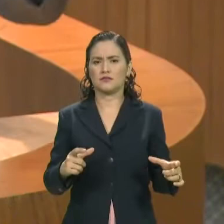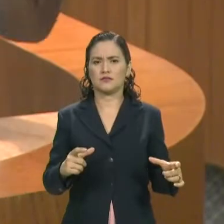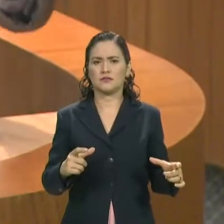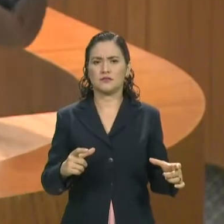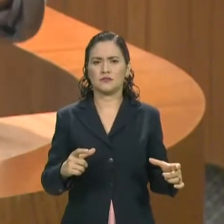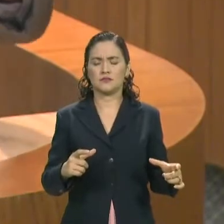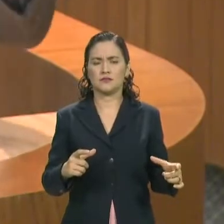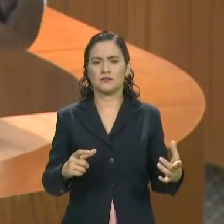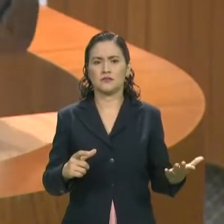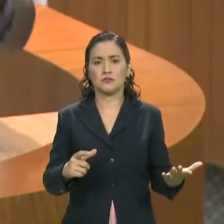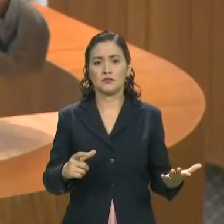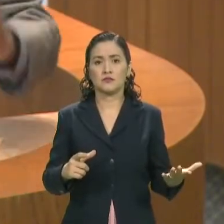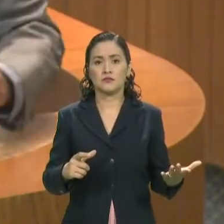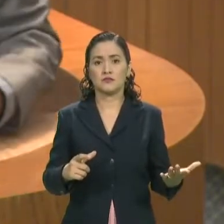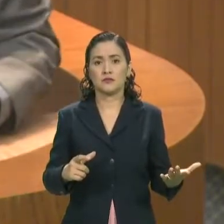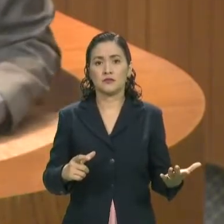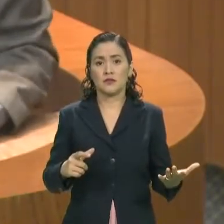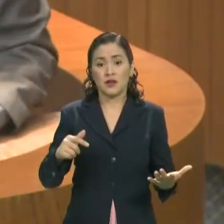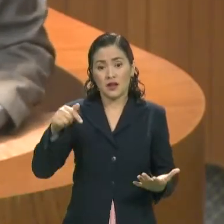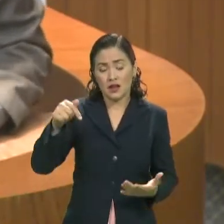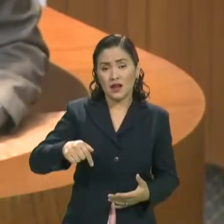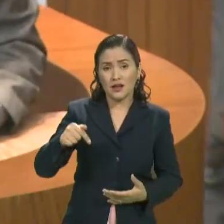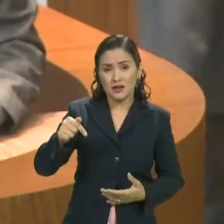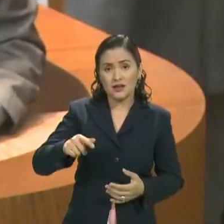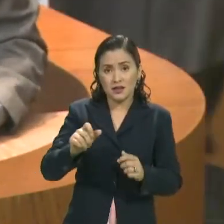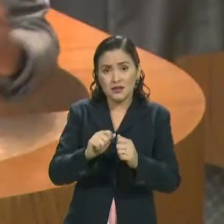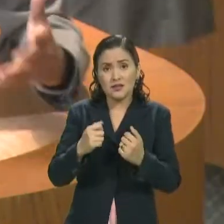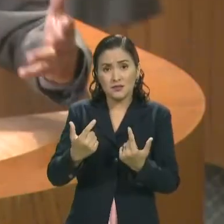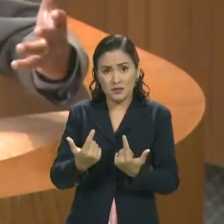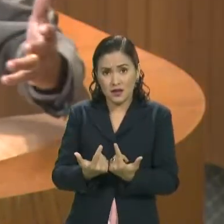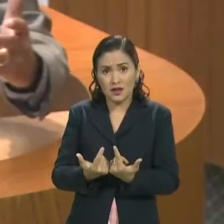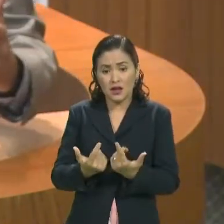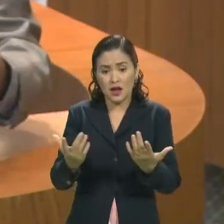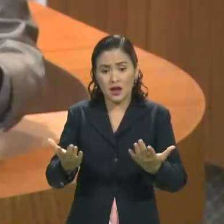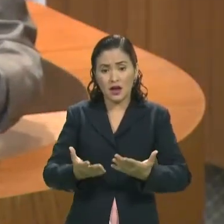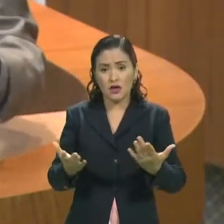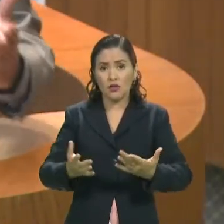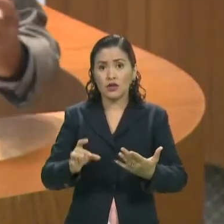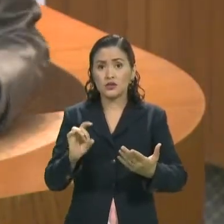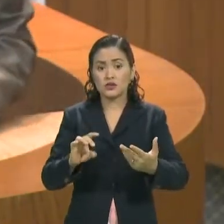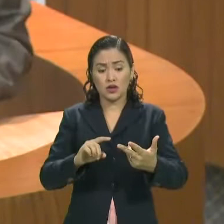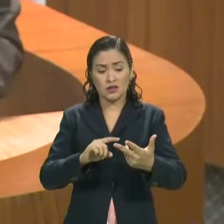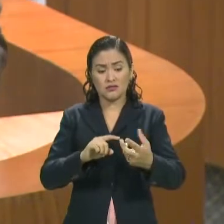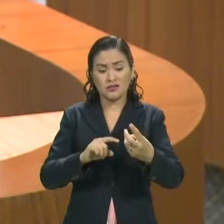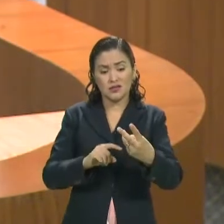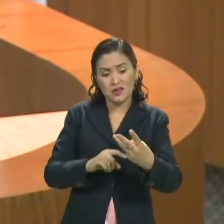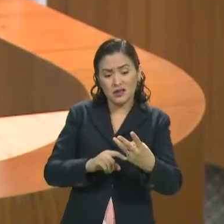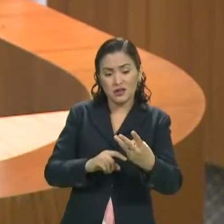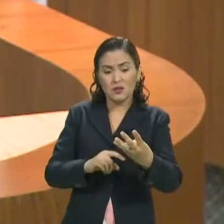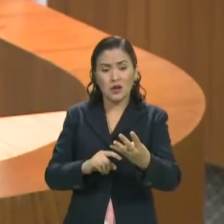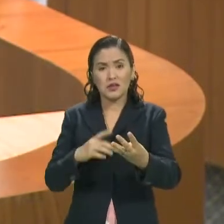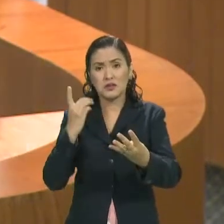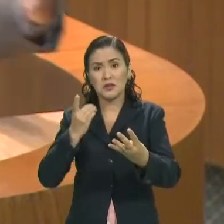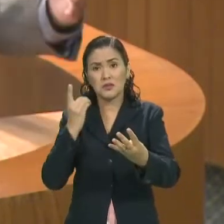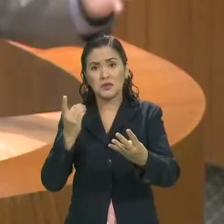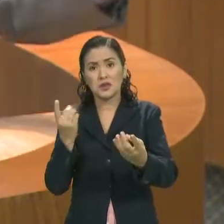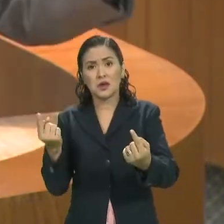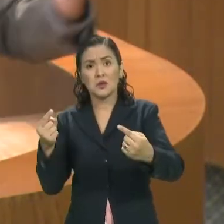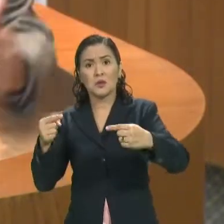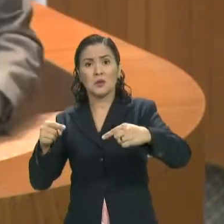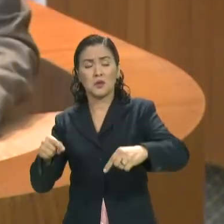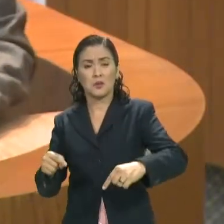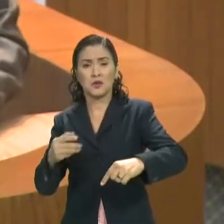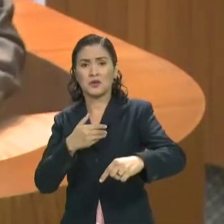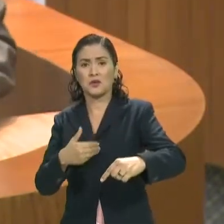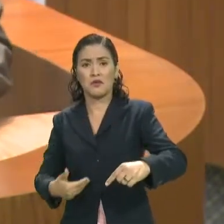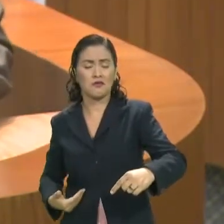se tinha oposição aqui de 3, 4 deputados. É preciso que cada um se coloque, porque isso é